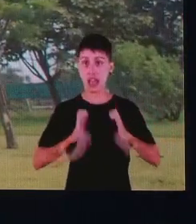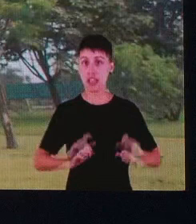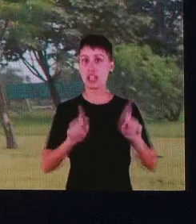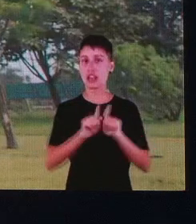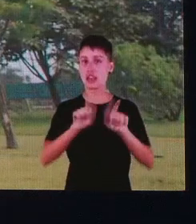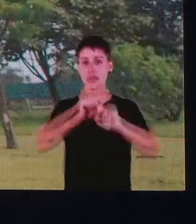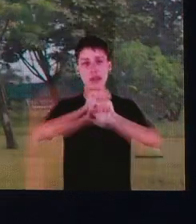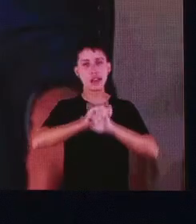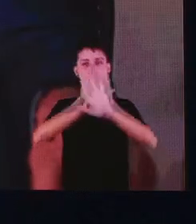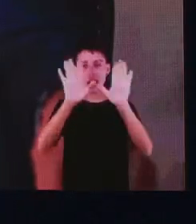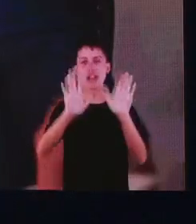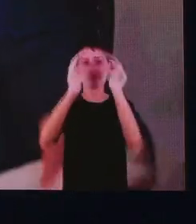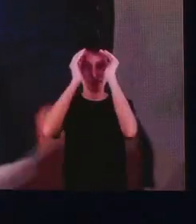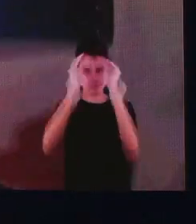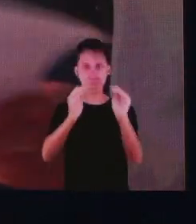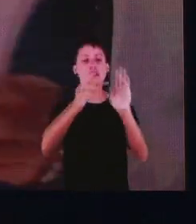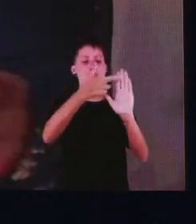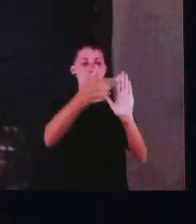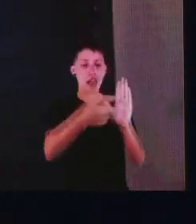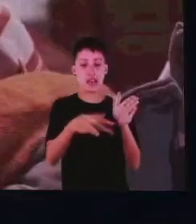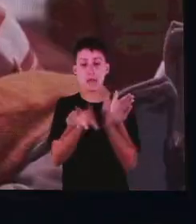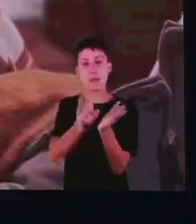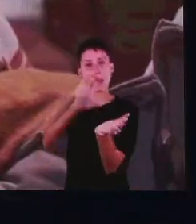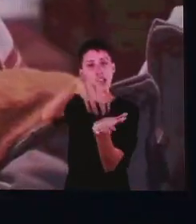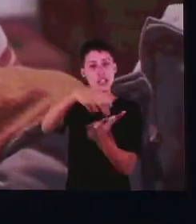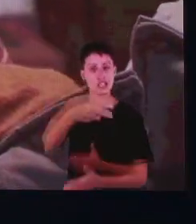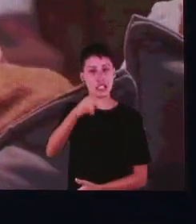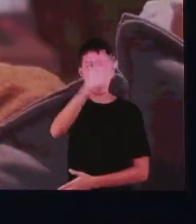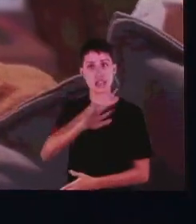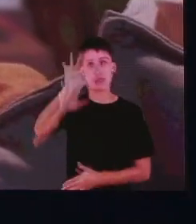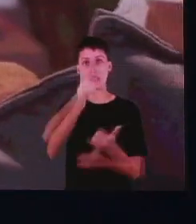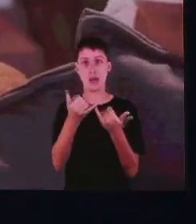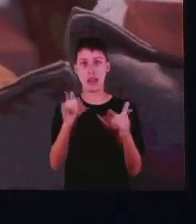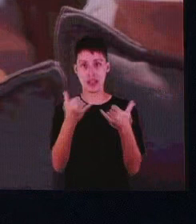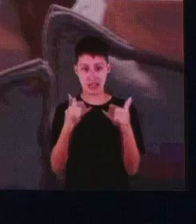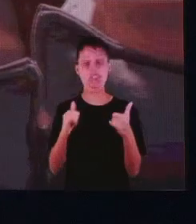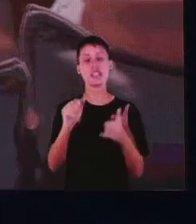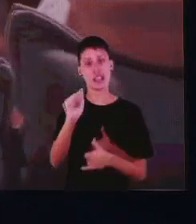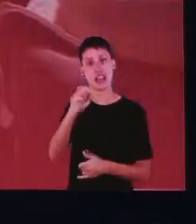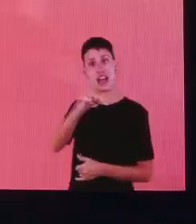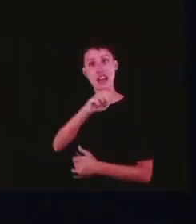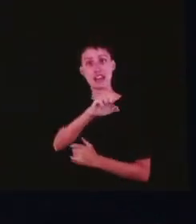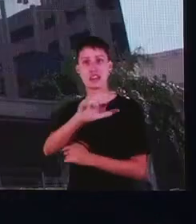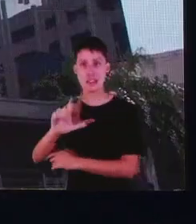e transparência, sob a regulação e fiscalização da Agência Nacional de Energia Elétrica, a